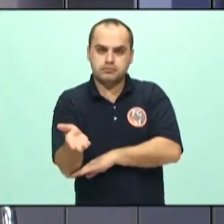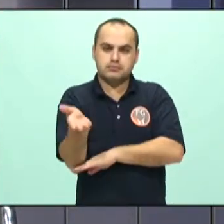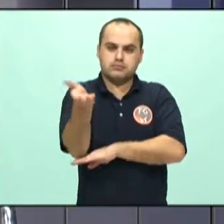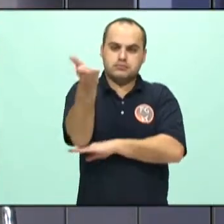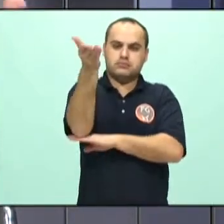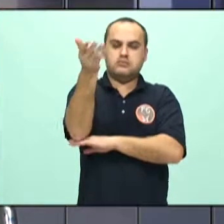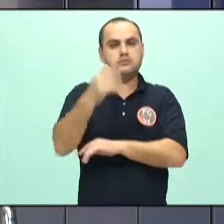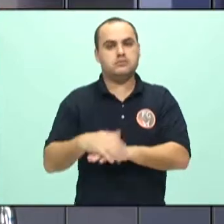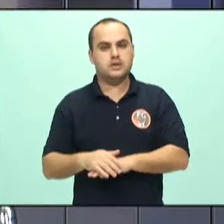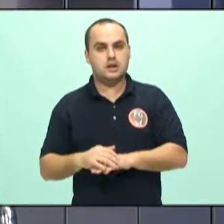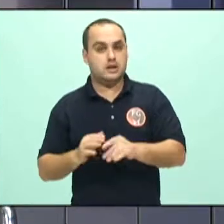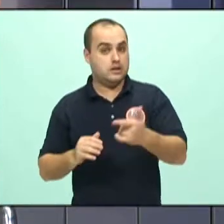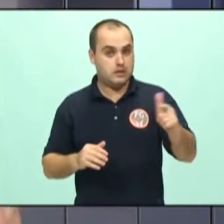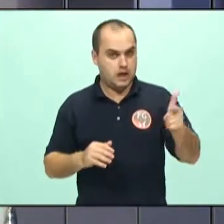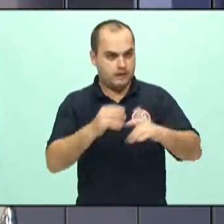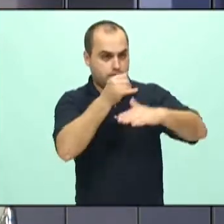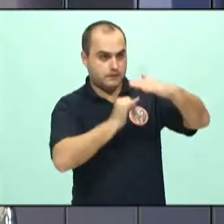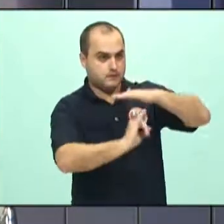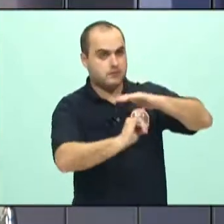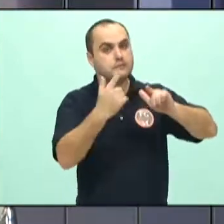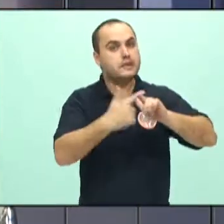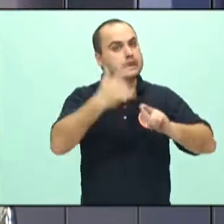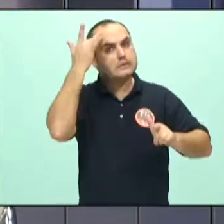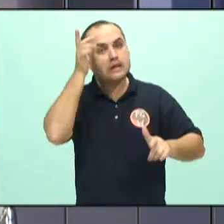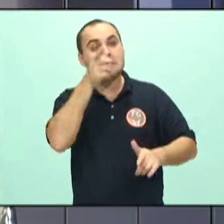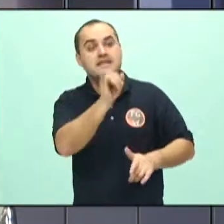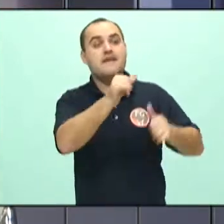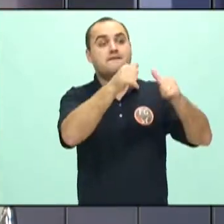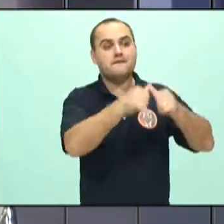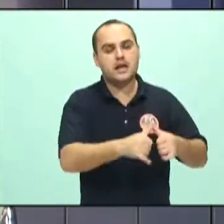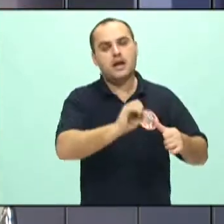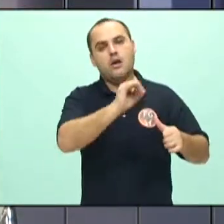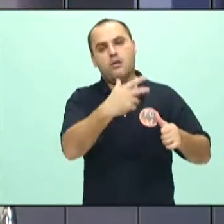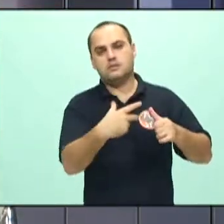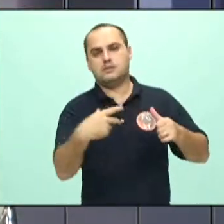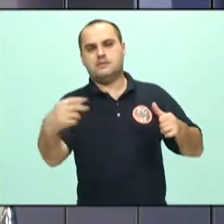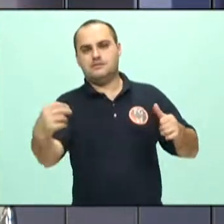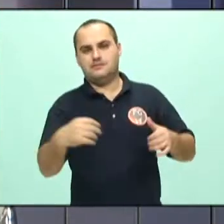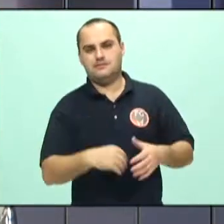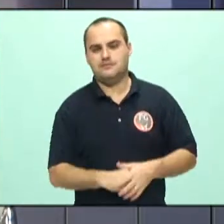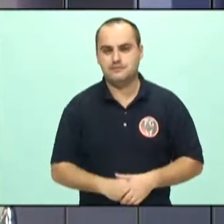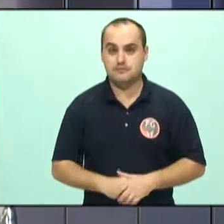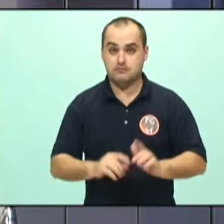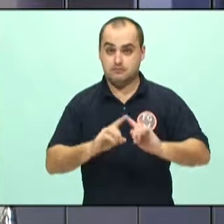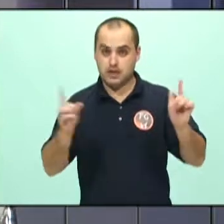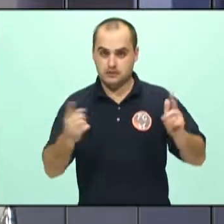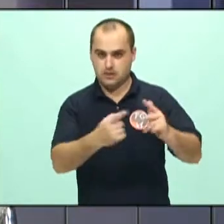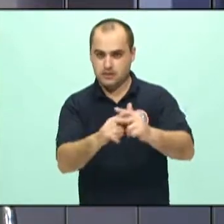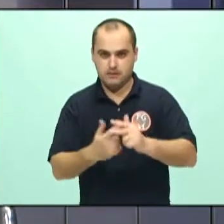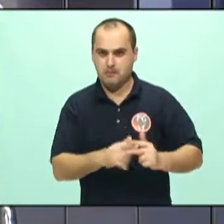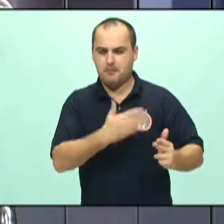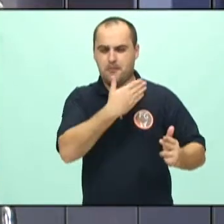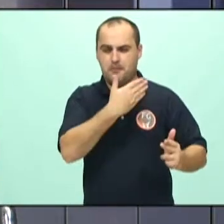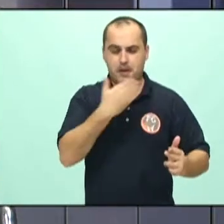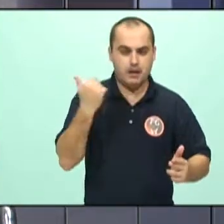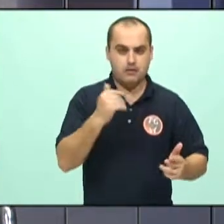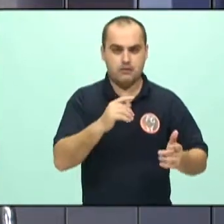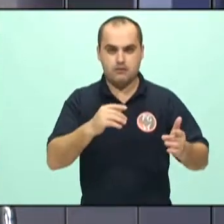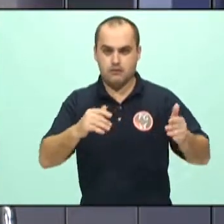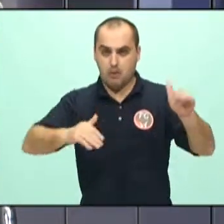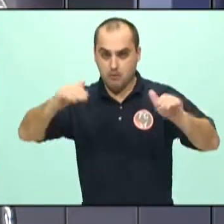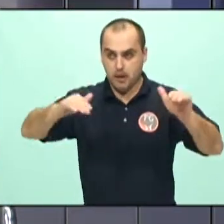mas não tem feito porque ainda não sabe se vai ficar em Itajaí ou não, mas mesmo com os equipamentos não sendo os melhores, quando nós comparamos